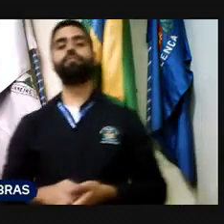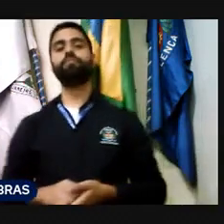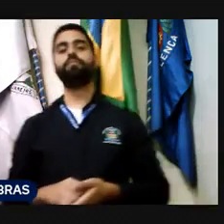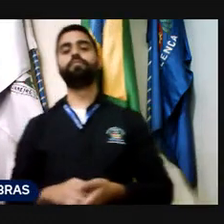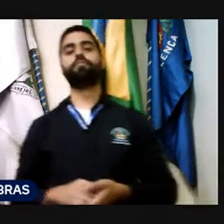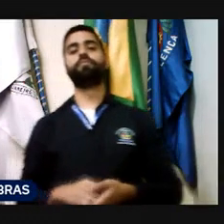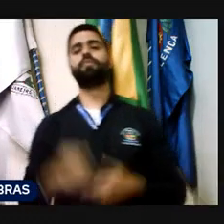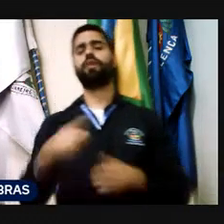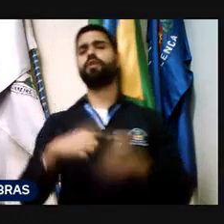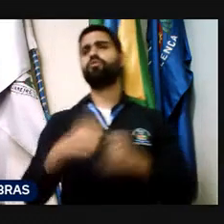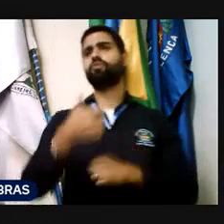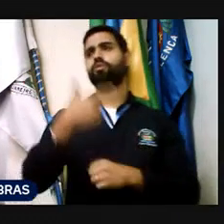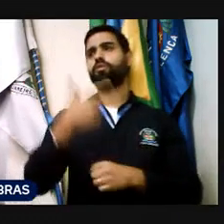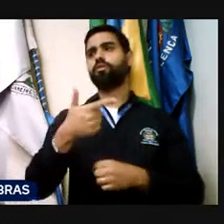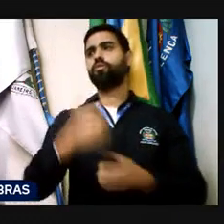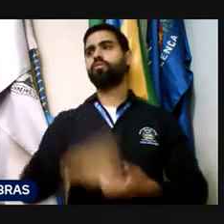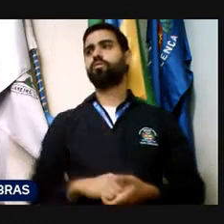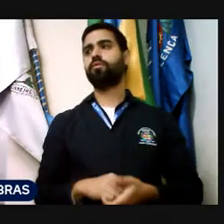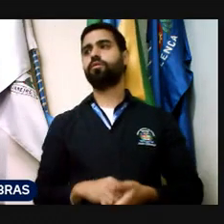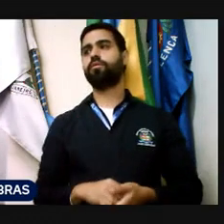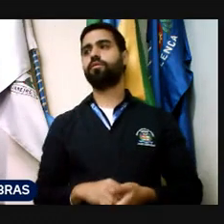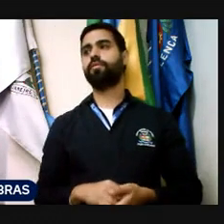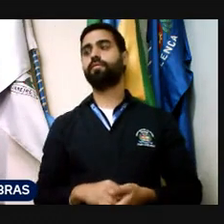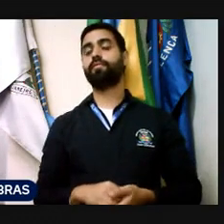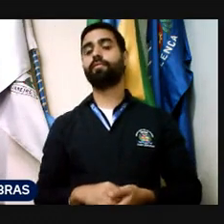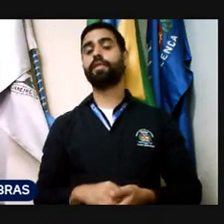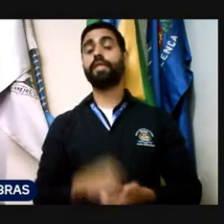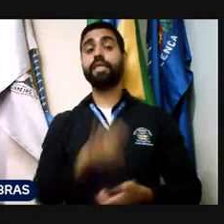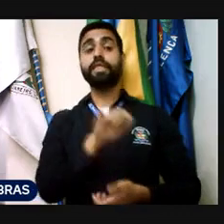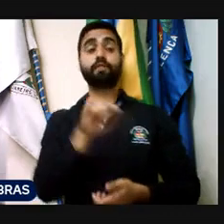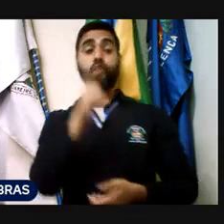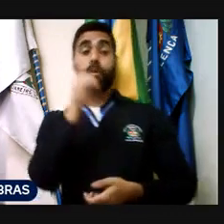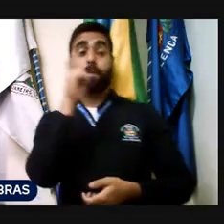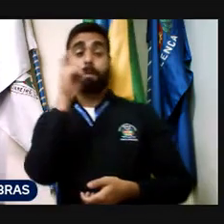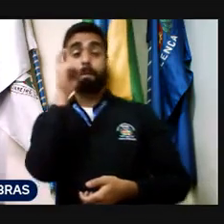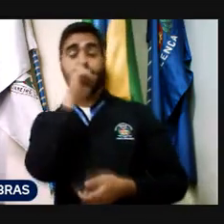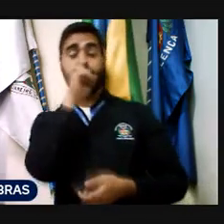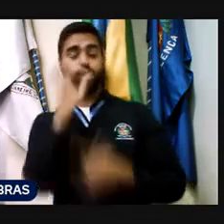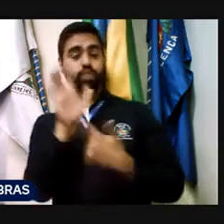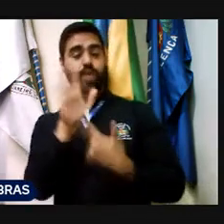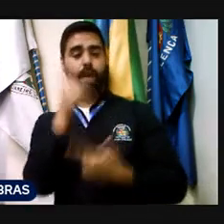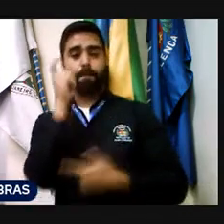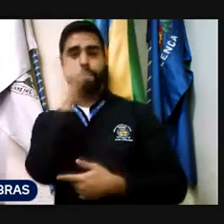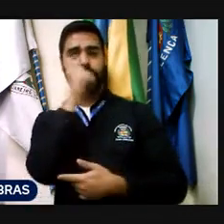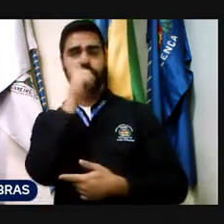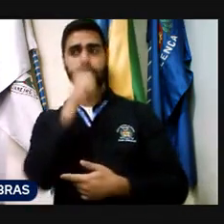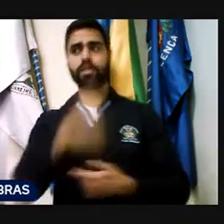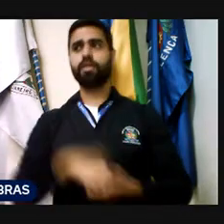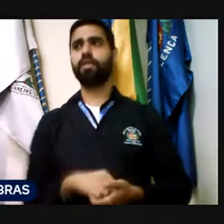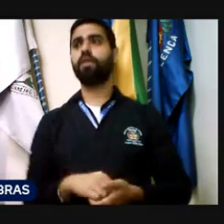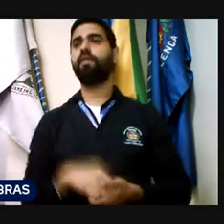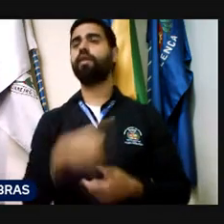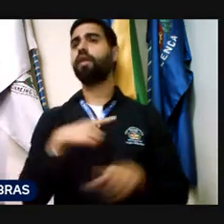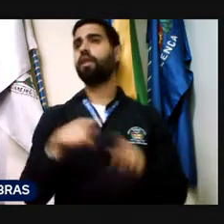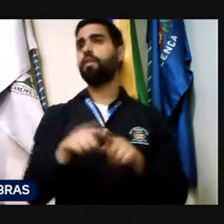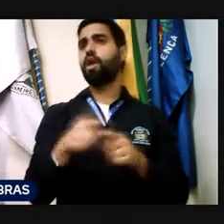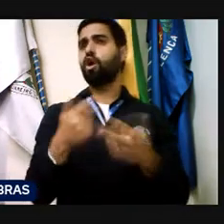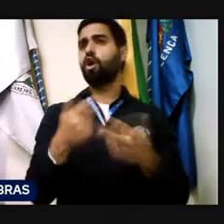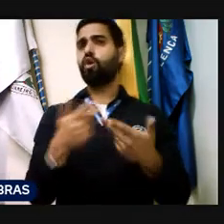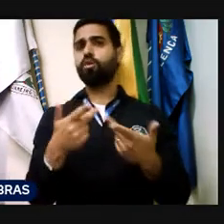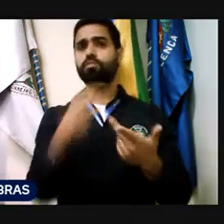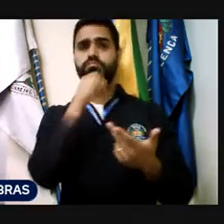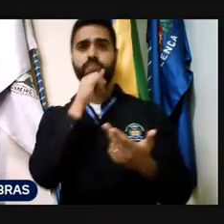Artigo 2º. A declaração falsa sujeitará ao munícipe civis e penais